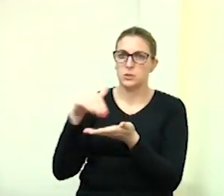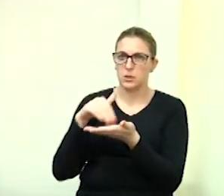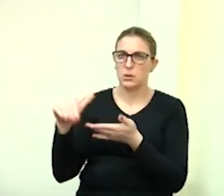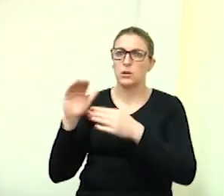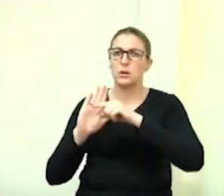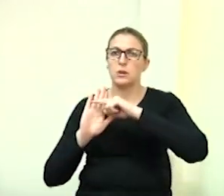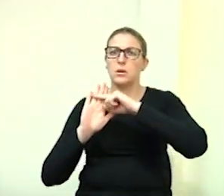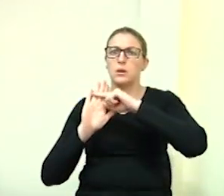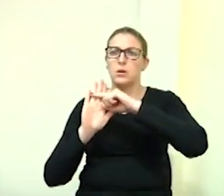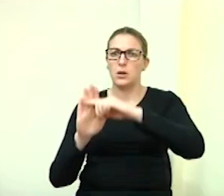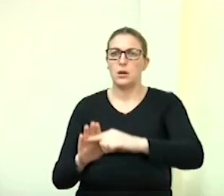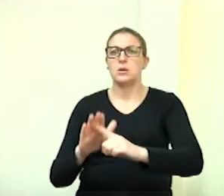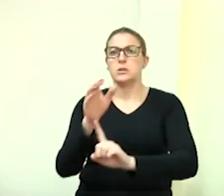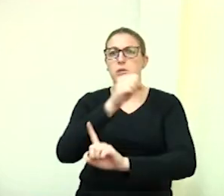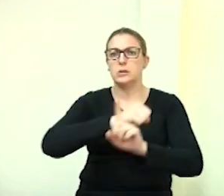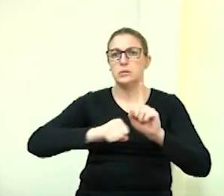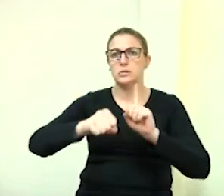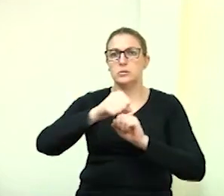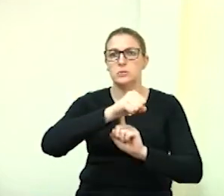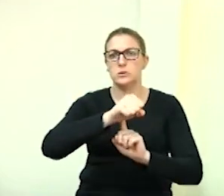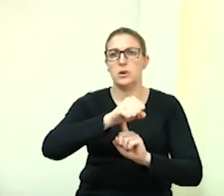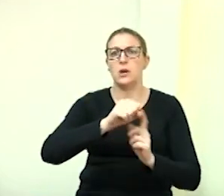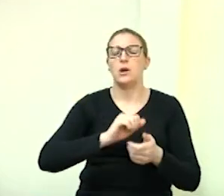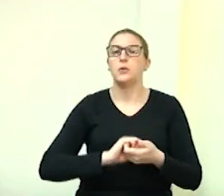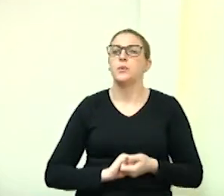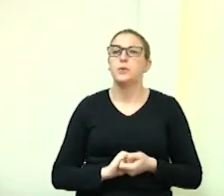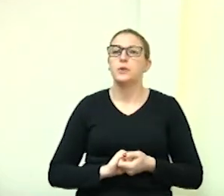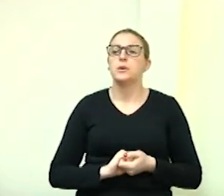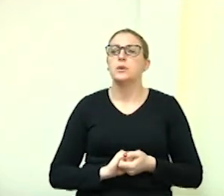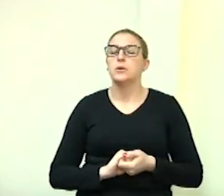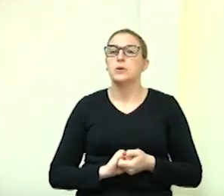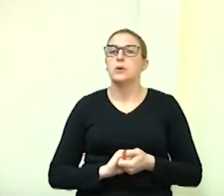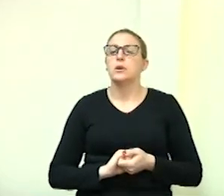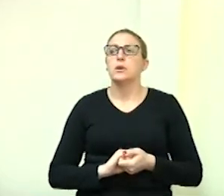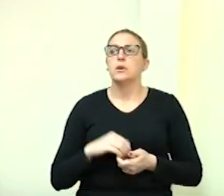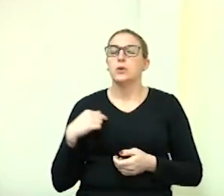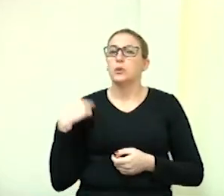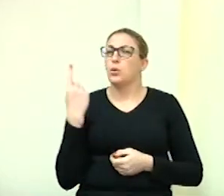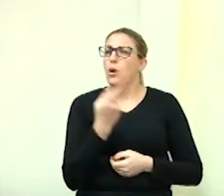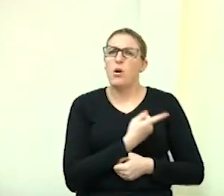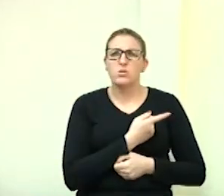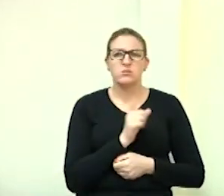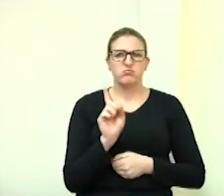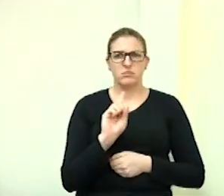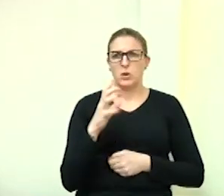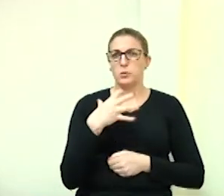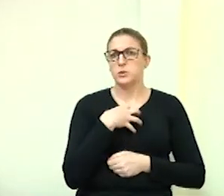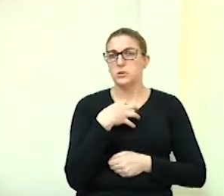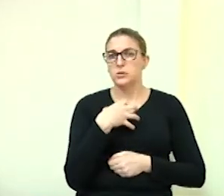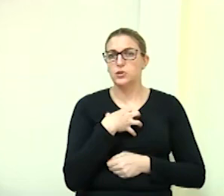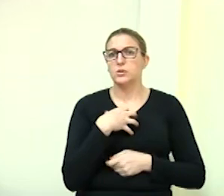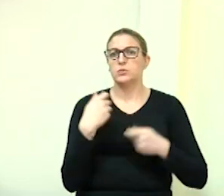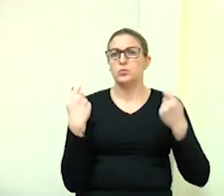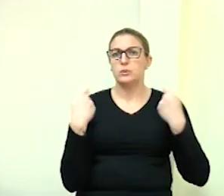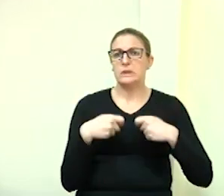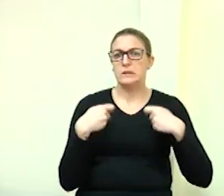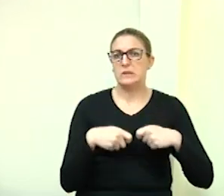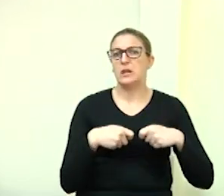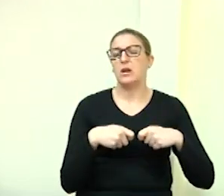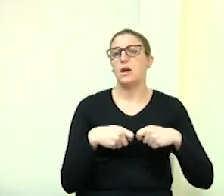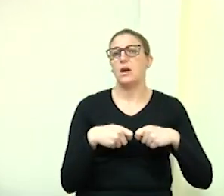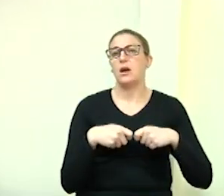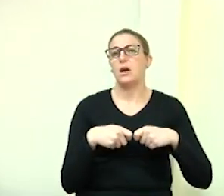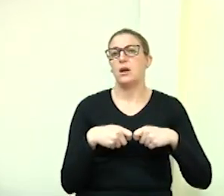Associação Social é assim a gente que não está sentindo essa necessidade que está enfim